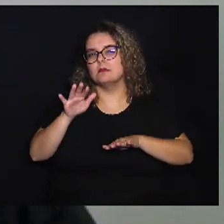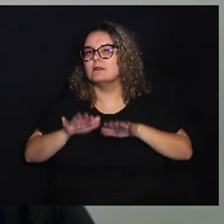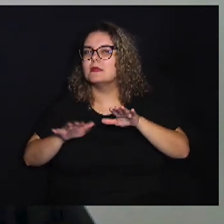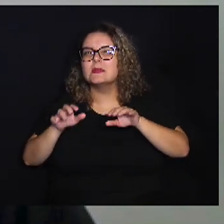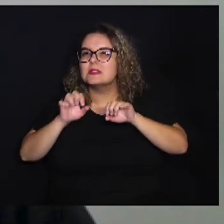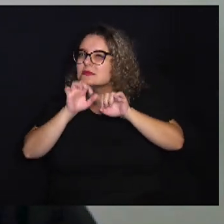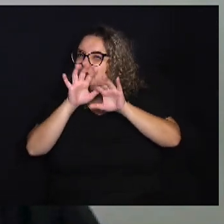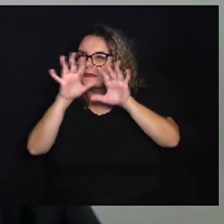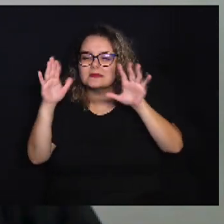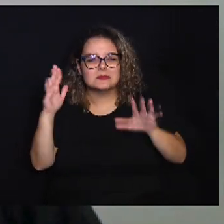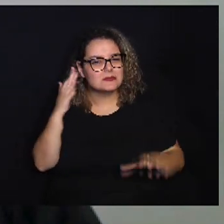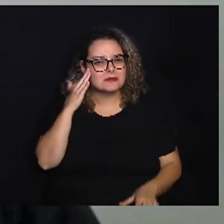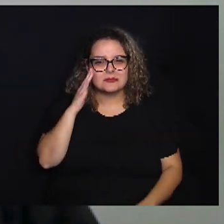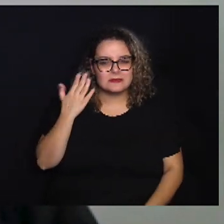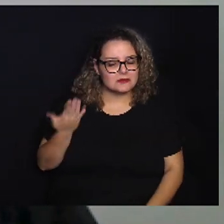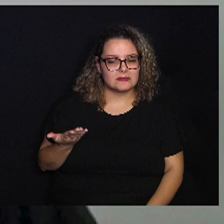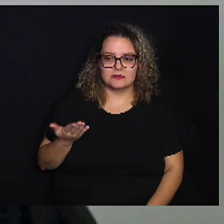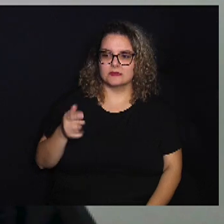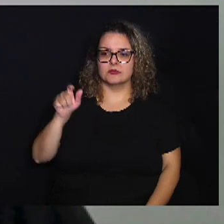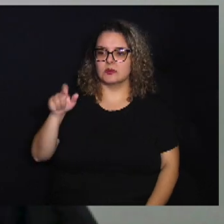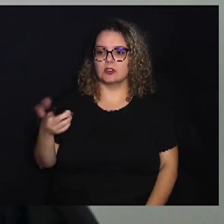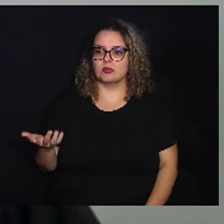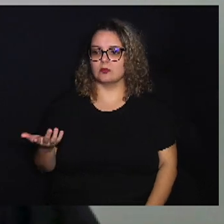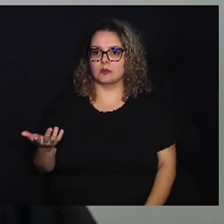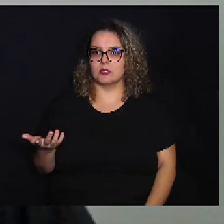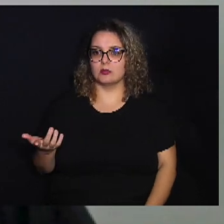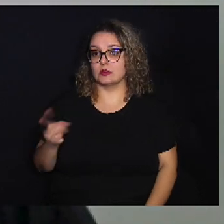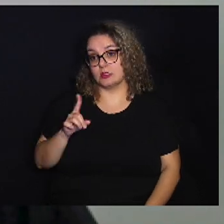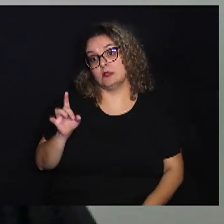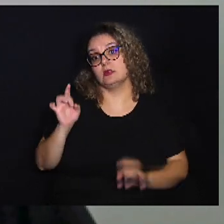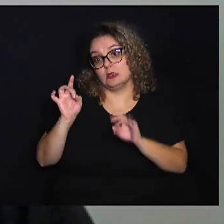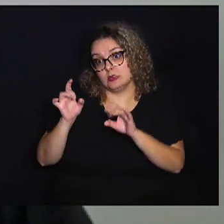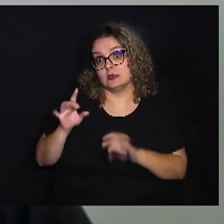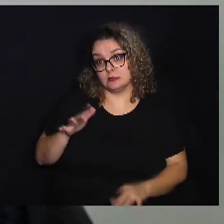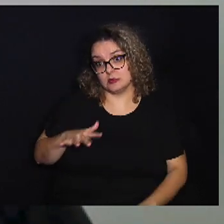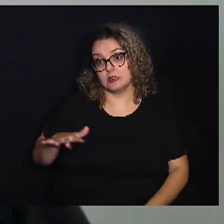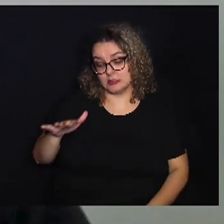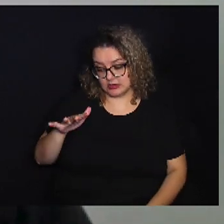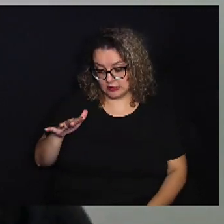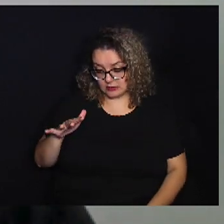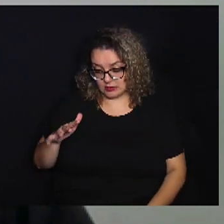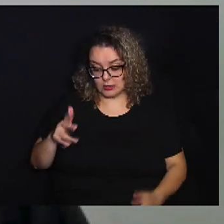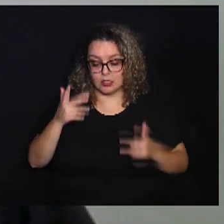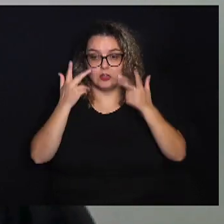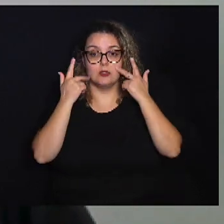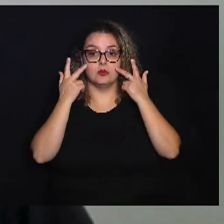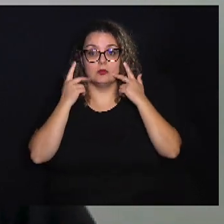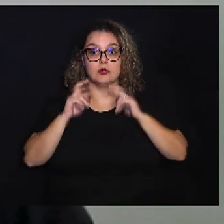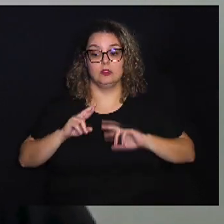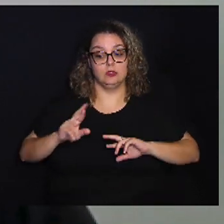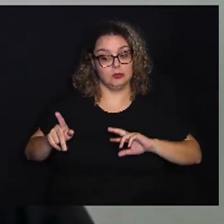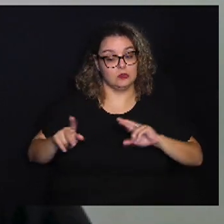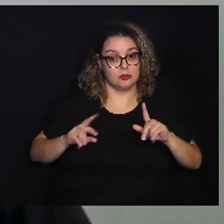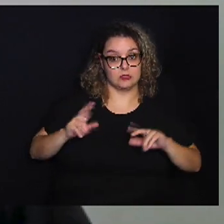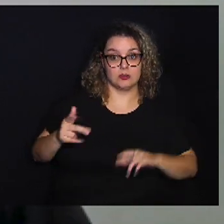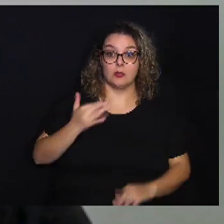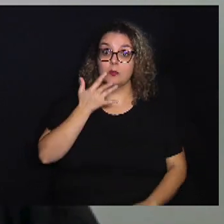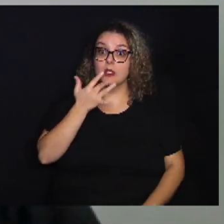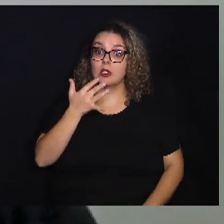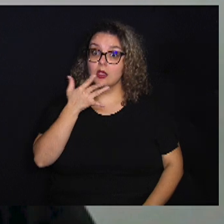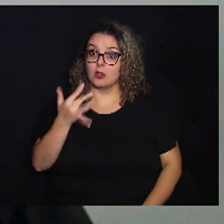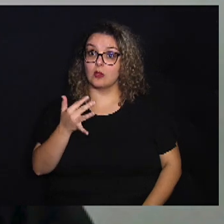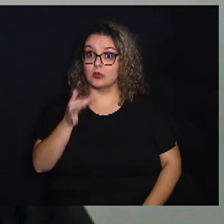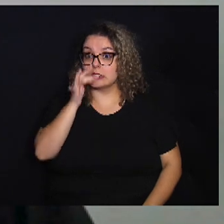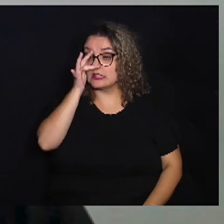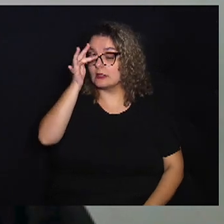claro para a pessoa que não é especialista na área, né? Geralmente a gente distingue as espécies pelas cores das flores,